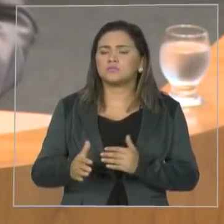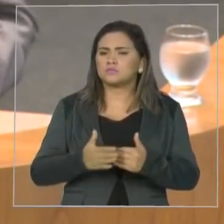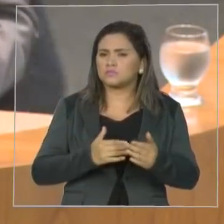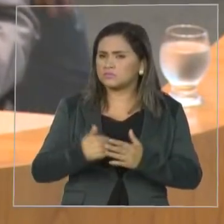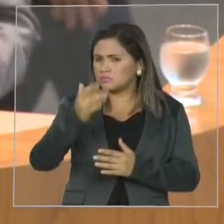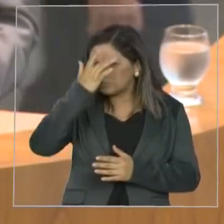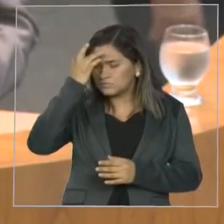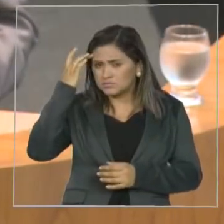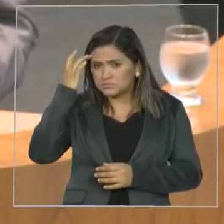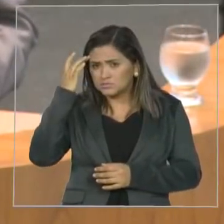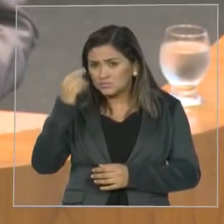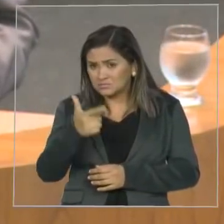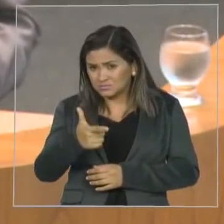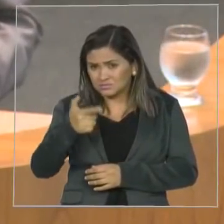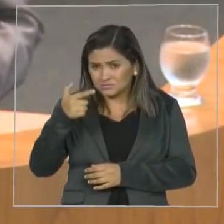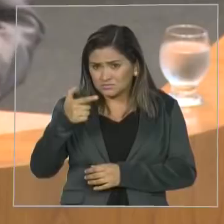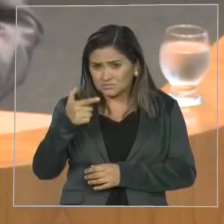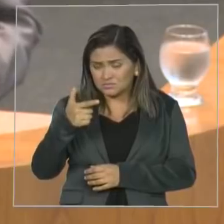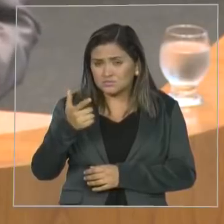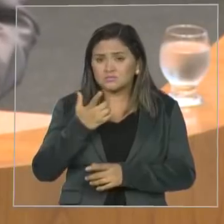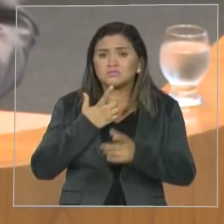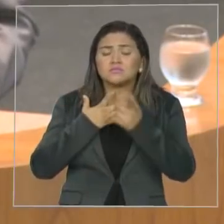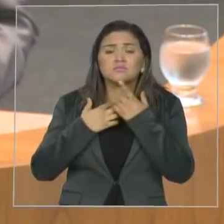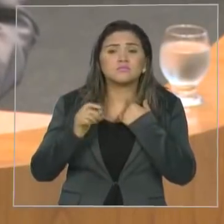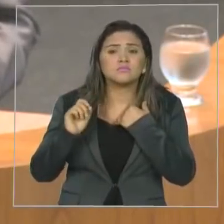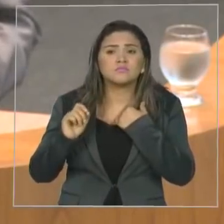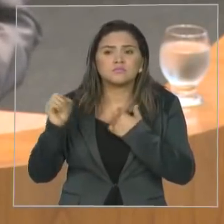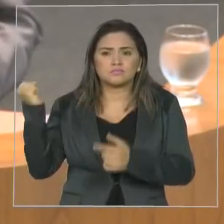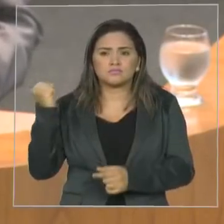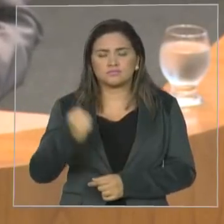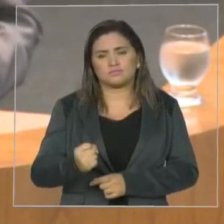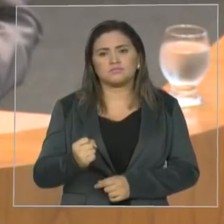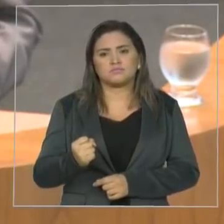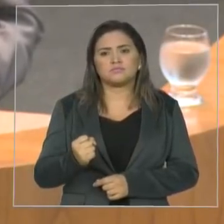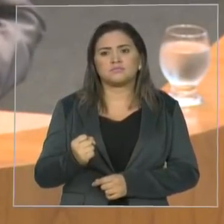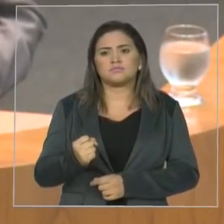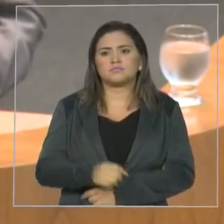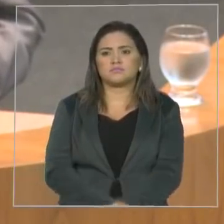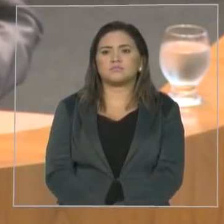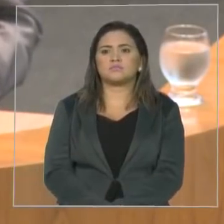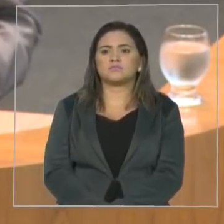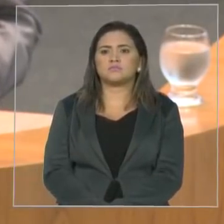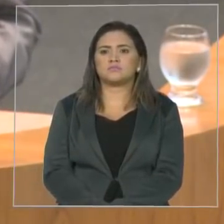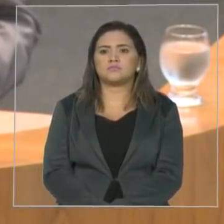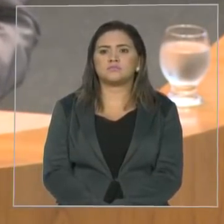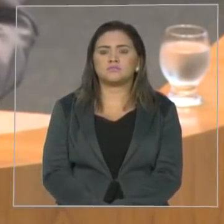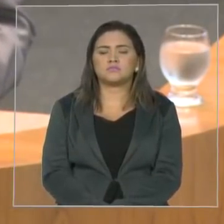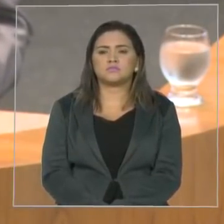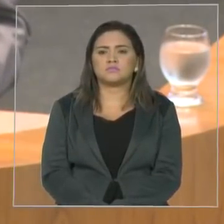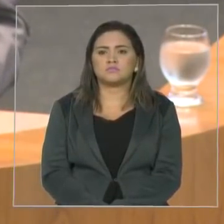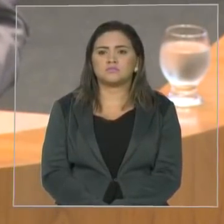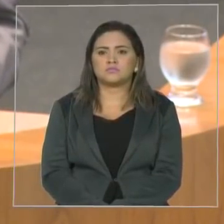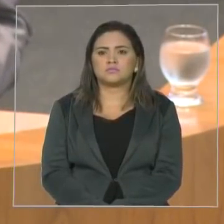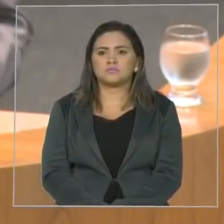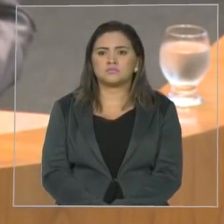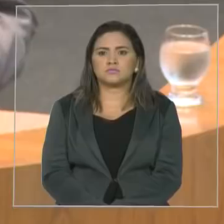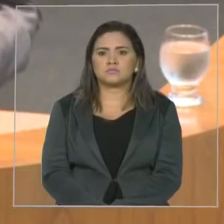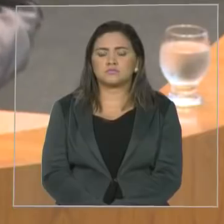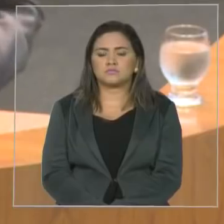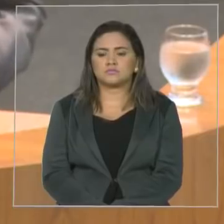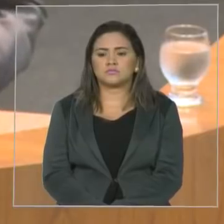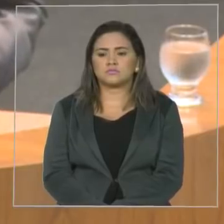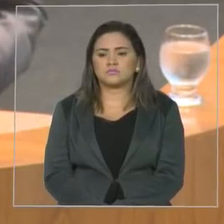ações pontuais em áreas sob o poder do inimigo. A meu